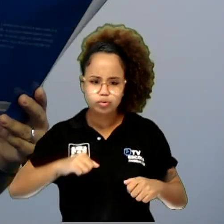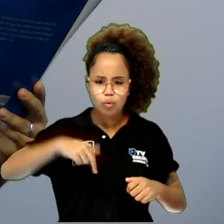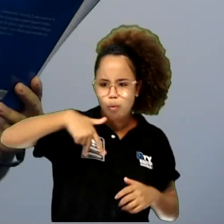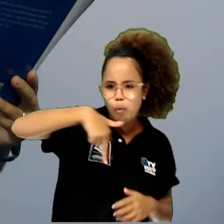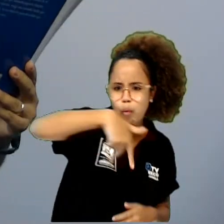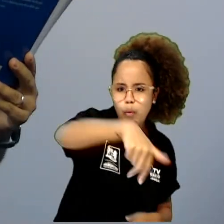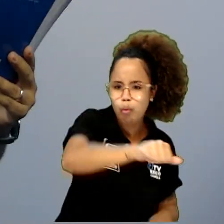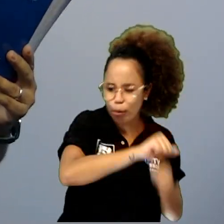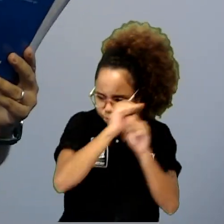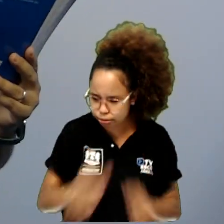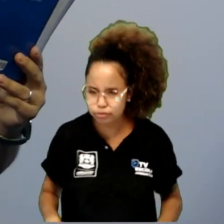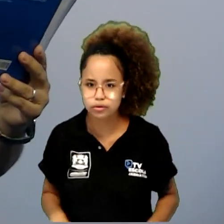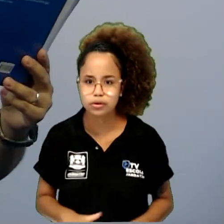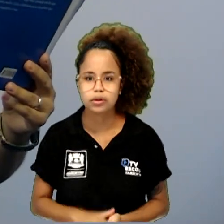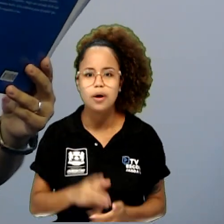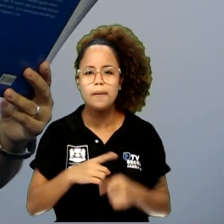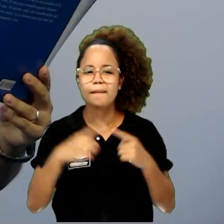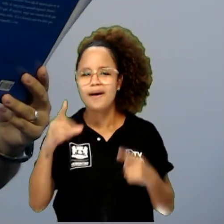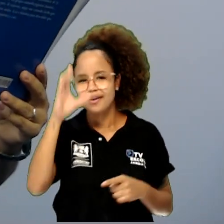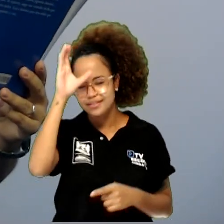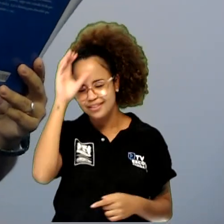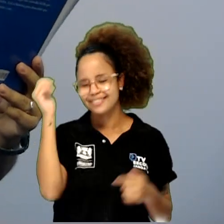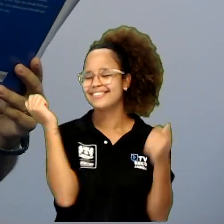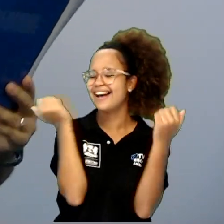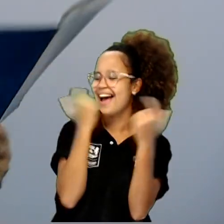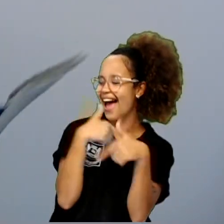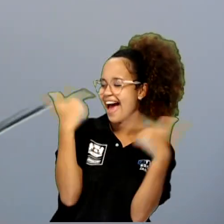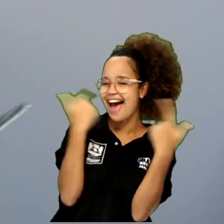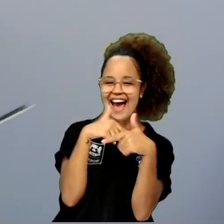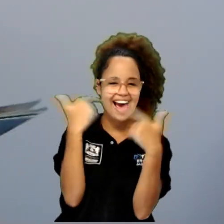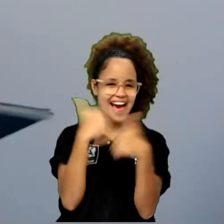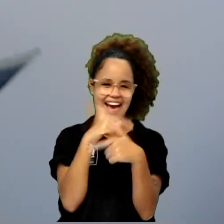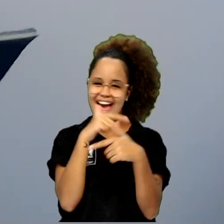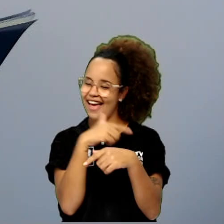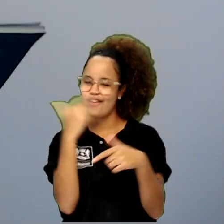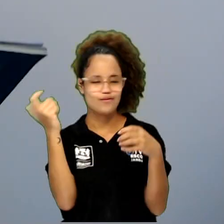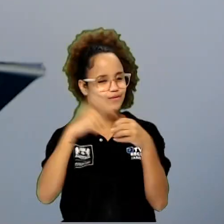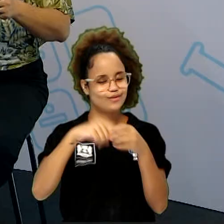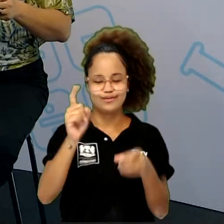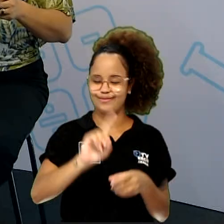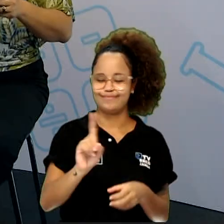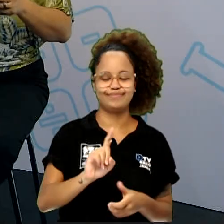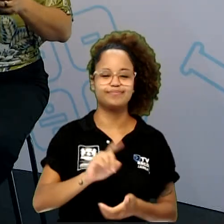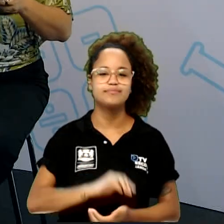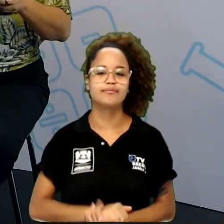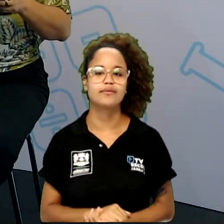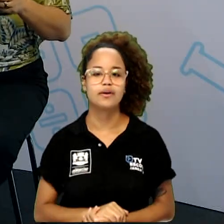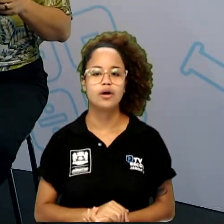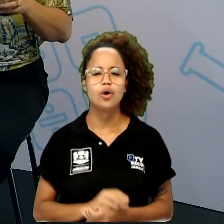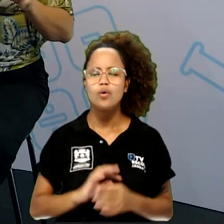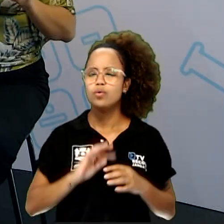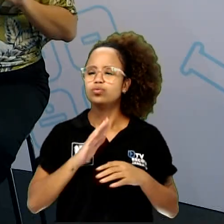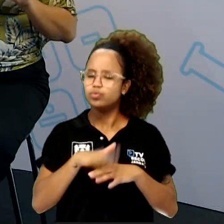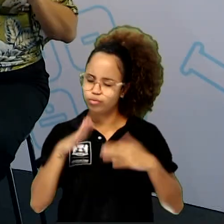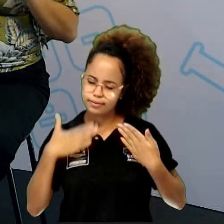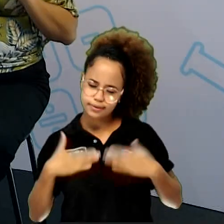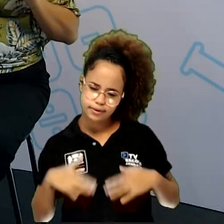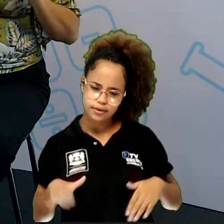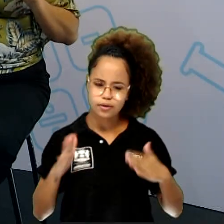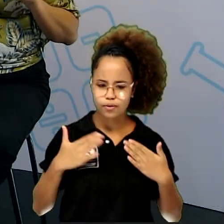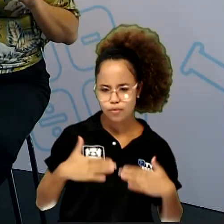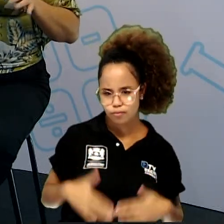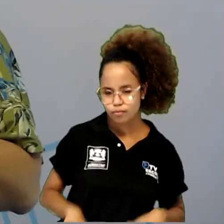jogando tudo no chão, mas o tio está sorrindo. O bicho não voltou, não. Quando todos se acalmaram, desfazendo